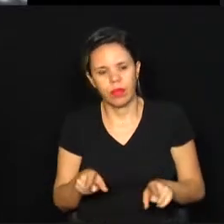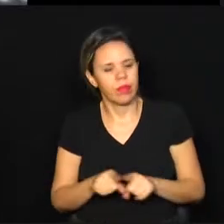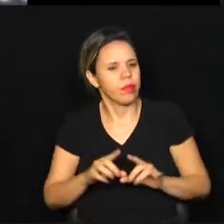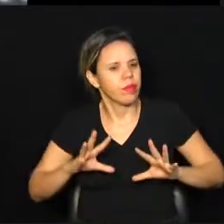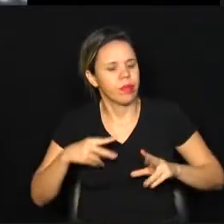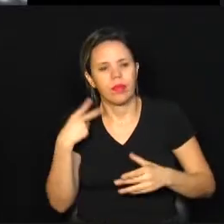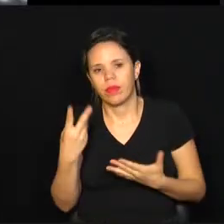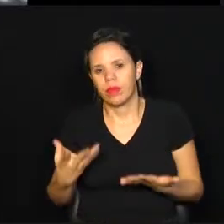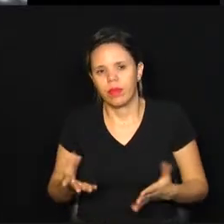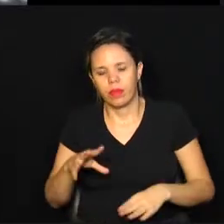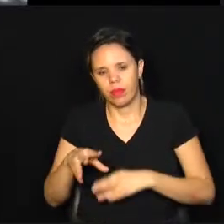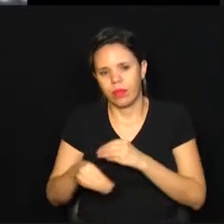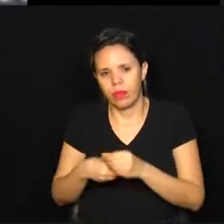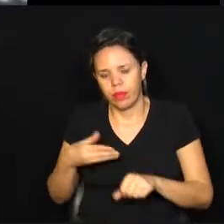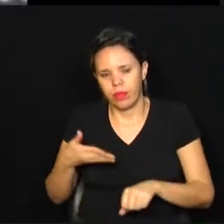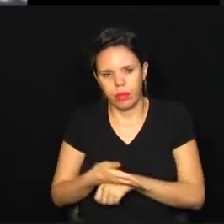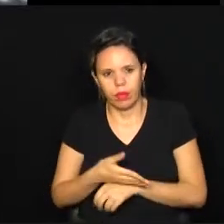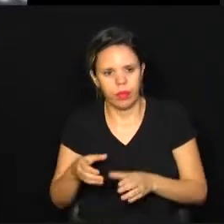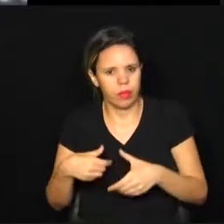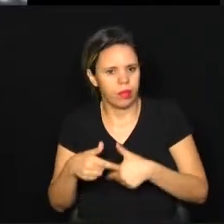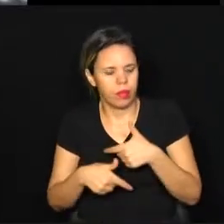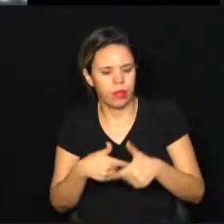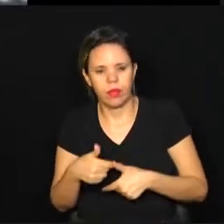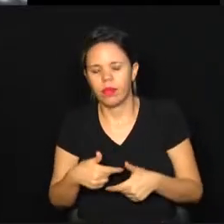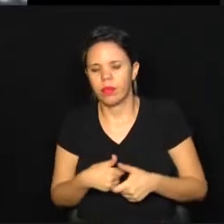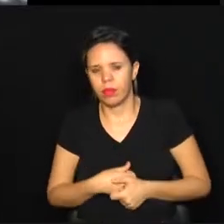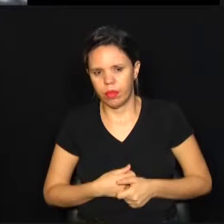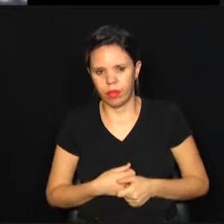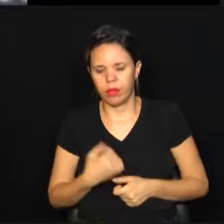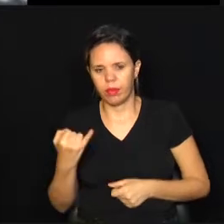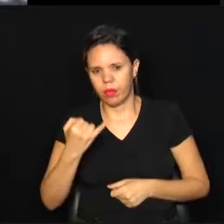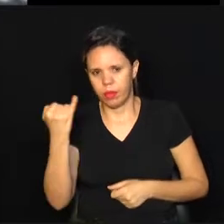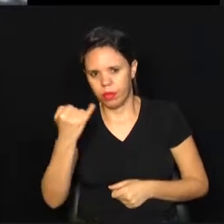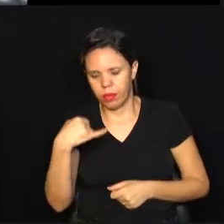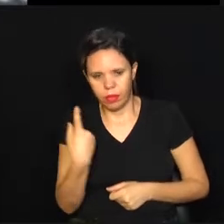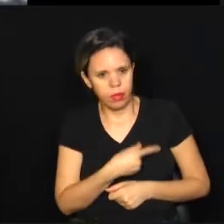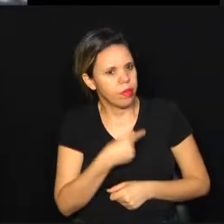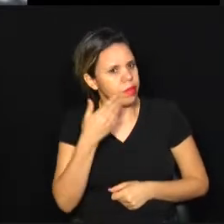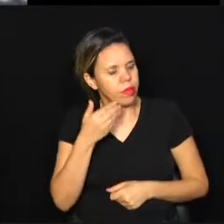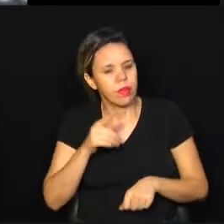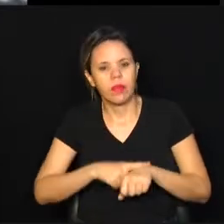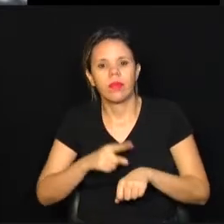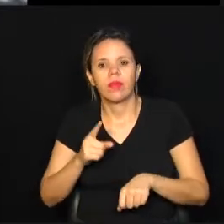os vereadores que compõem essa comissão, que é muito importante a gente aproveitar esse